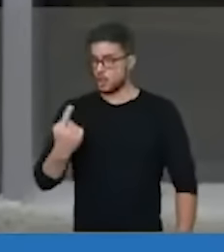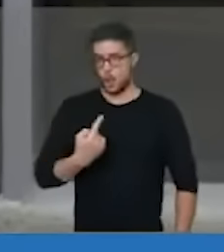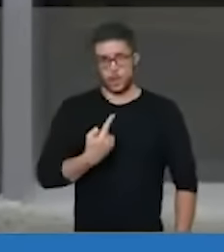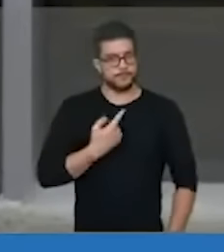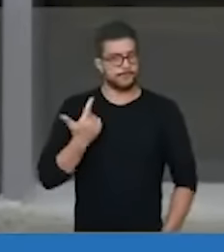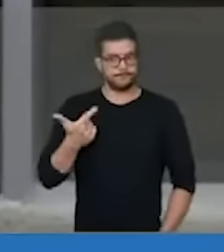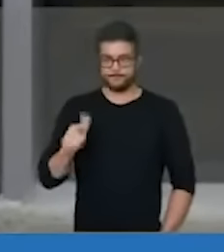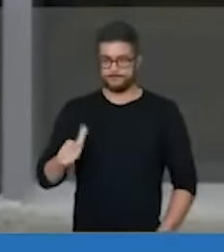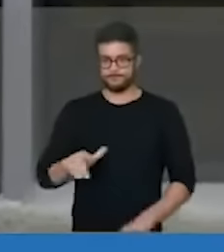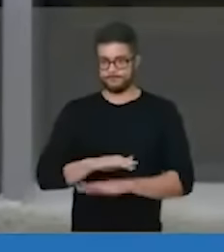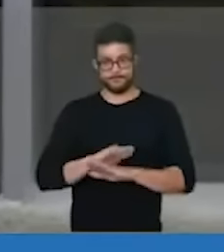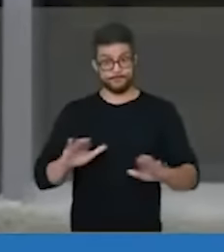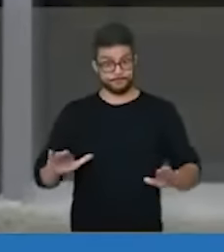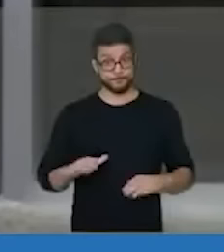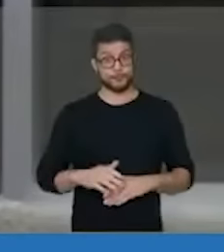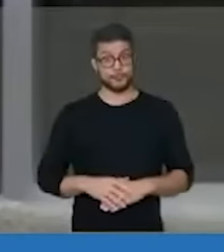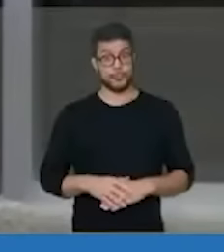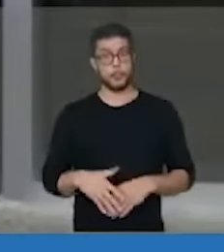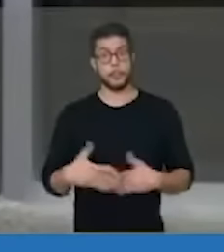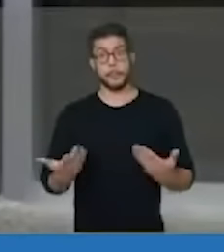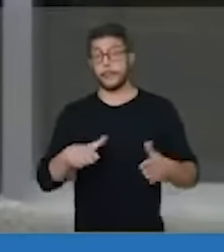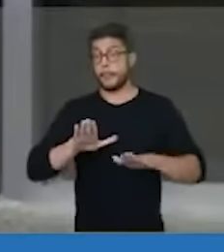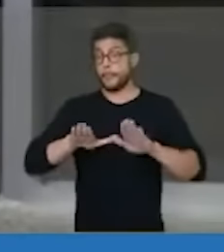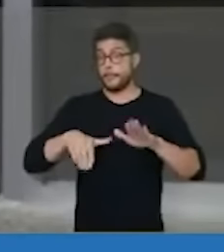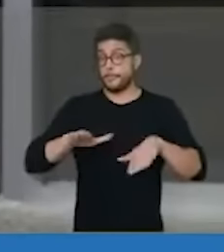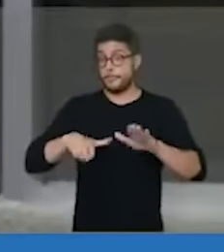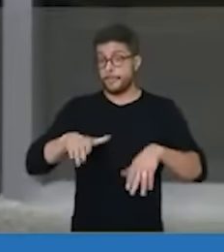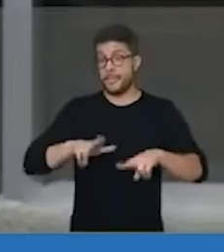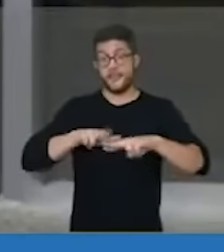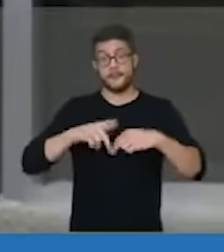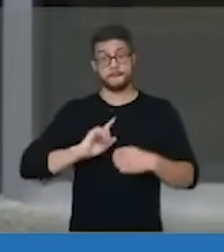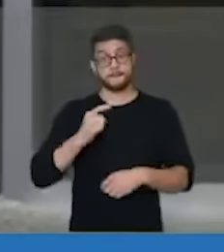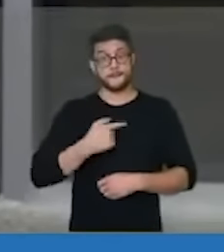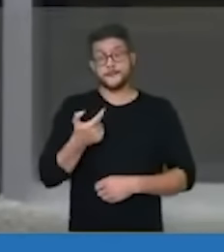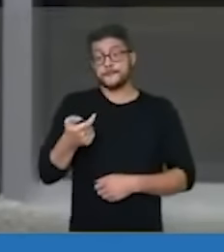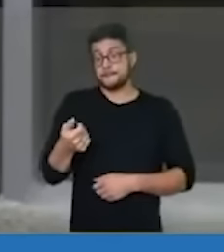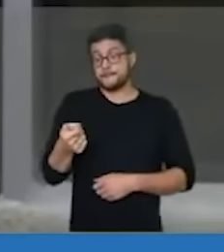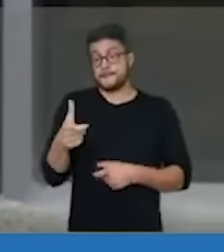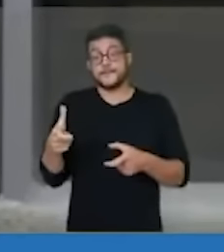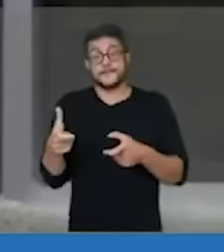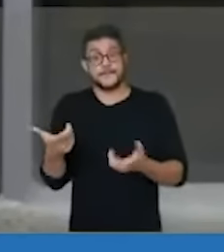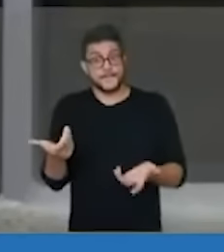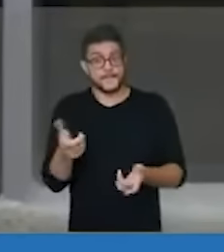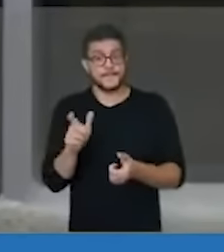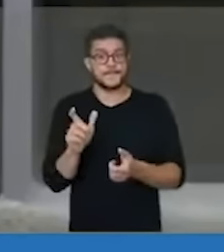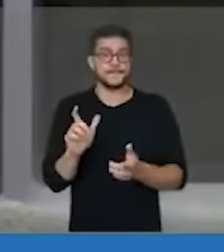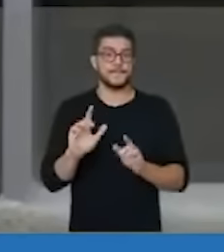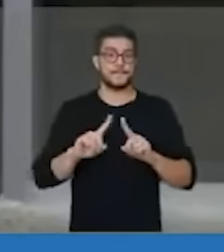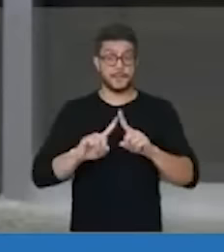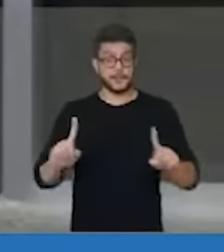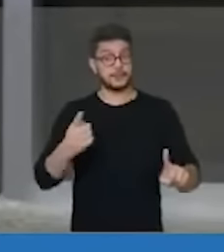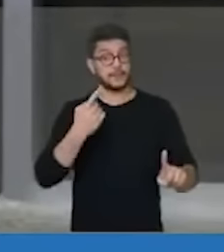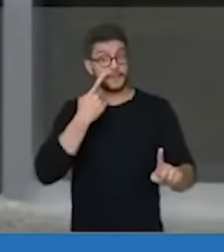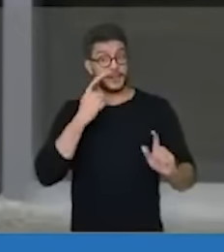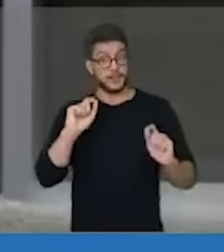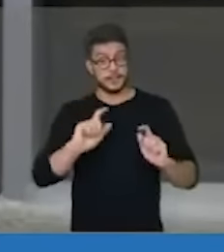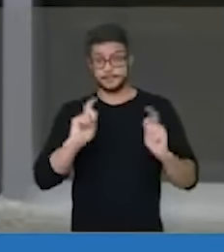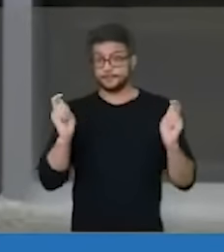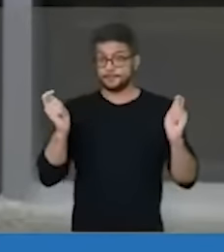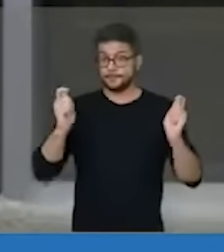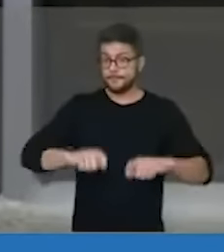nada disso. Talvez por nossa bancada não ser muito grande, mas olha, a grandeza de uma bancada está na sua capacidade